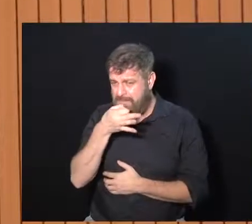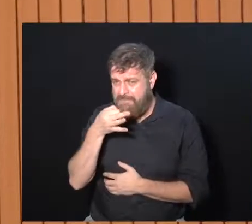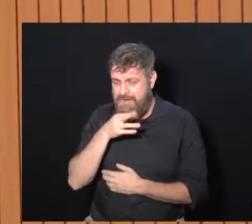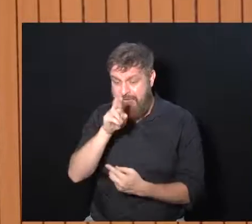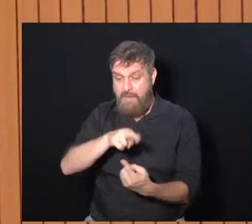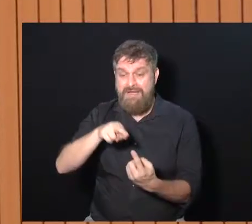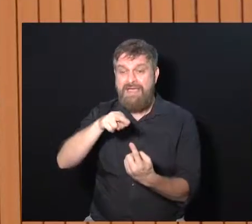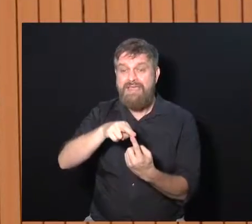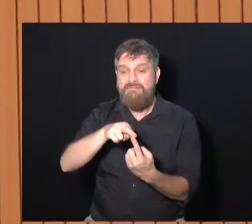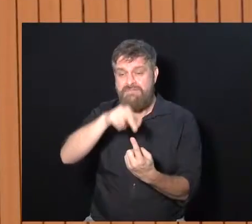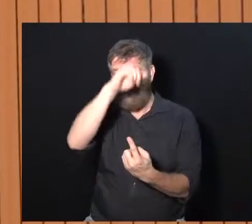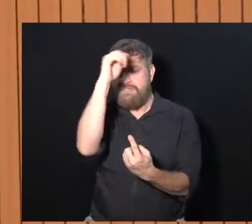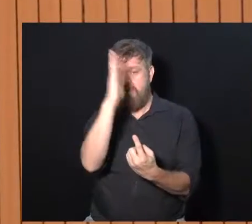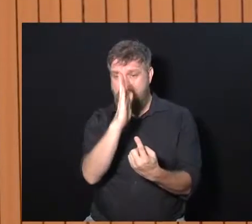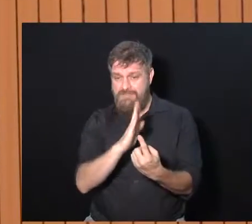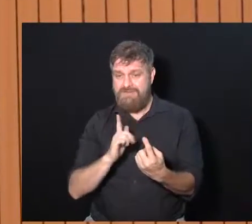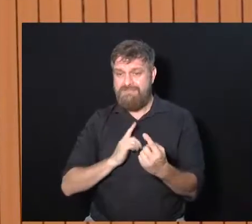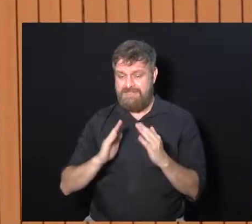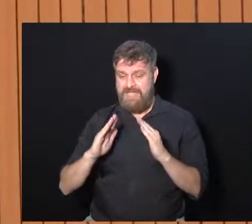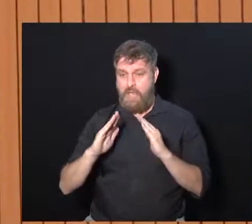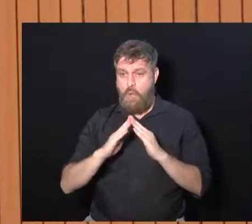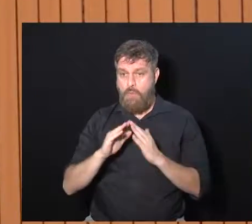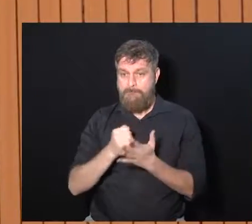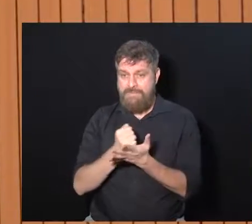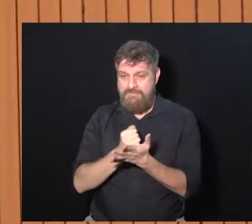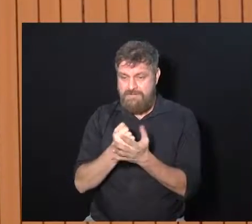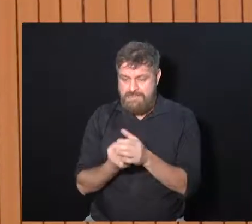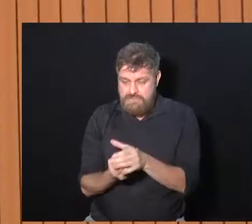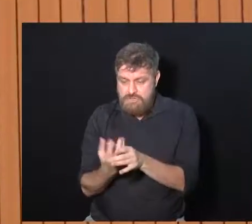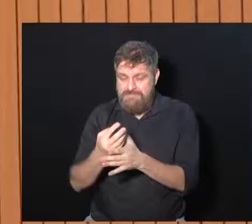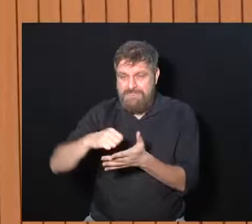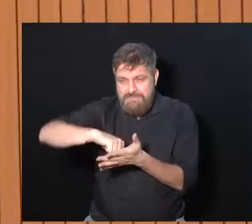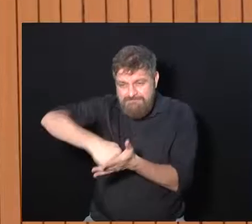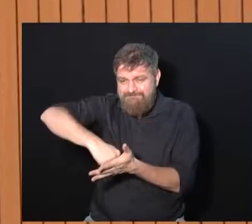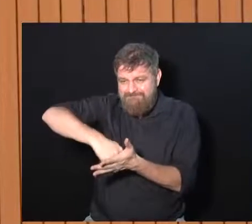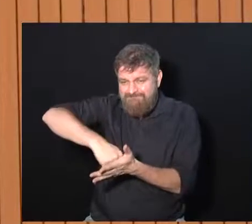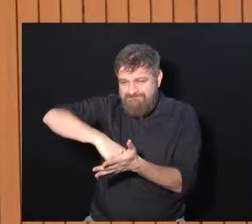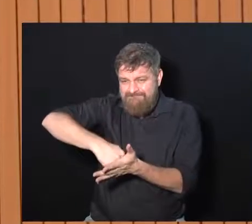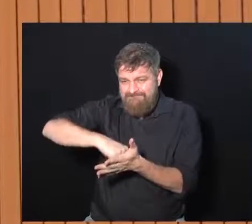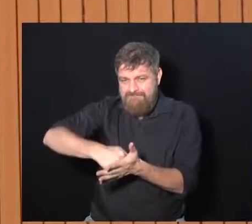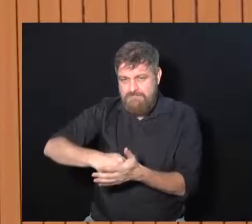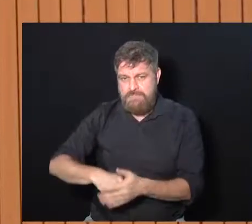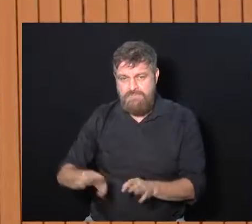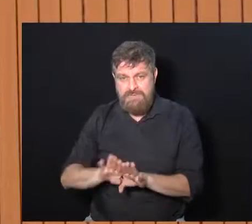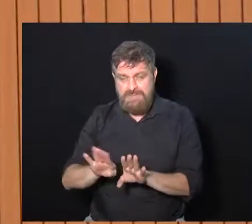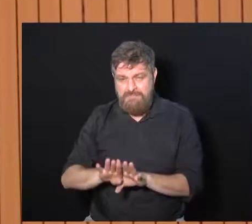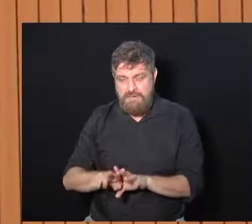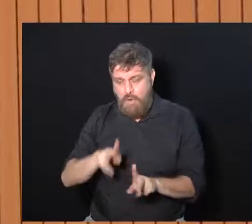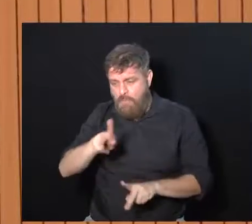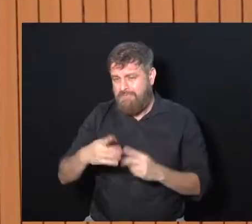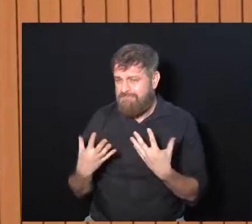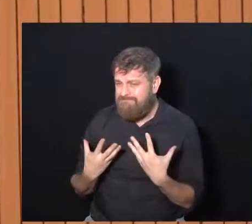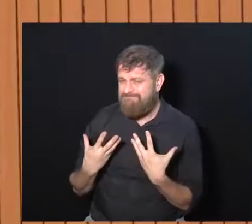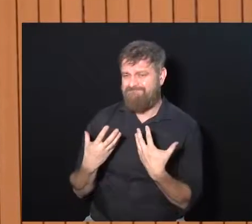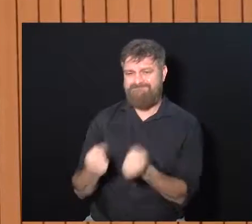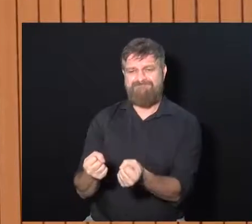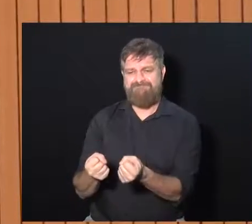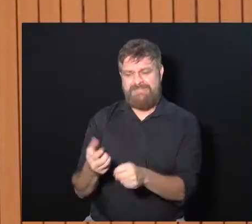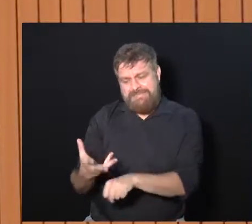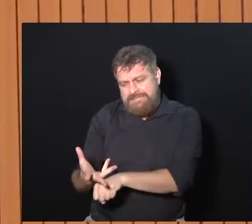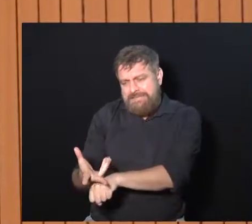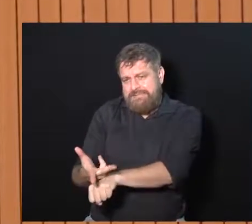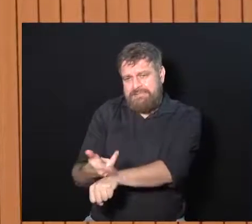Brasil, uma farmácia de manipulação de fitoterápicos. E a aceitação foi assim